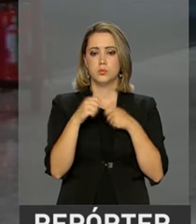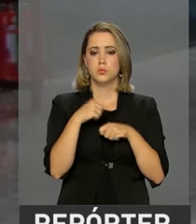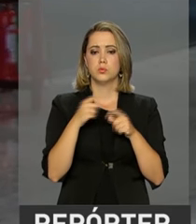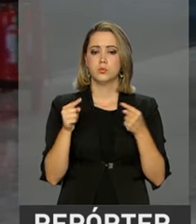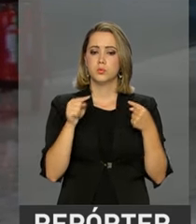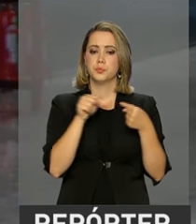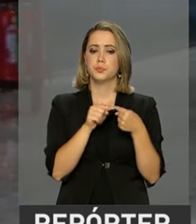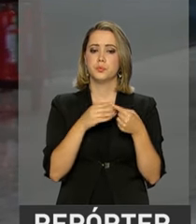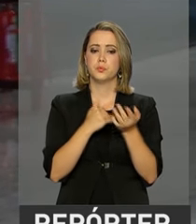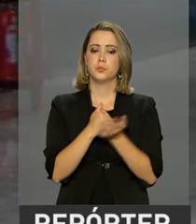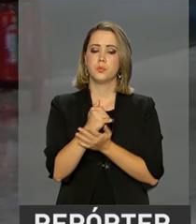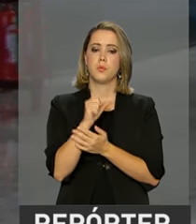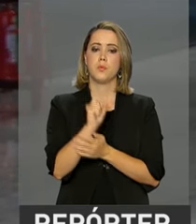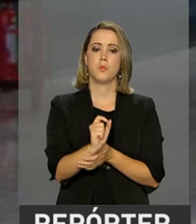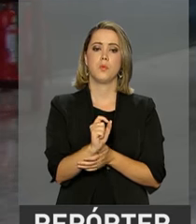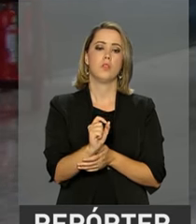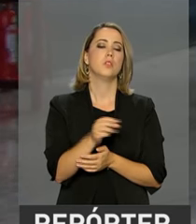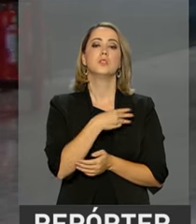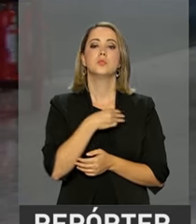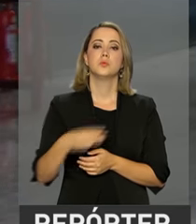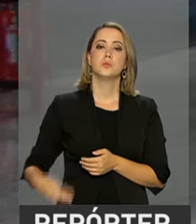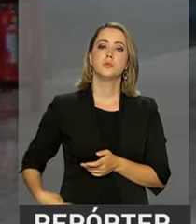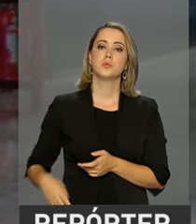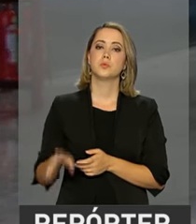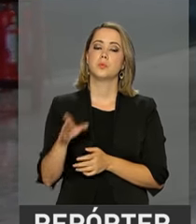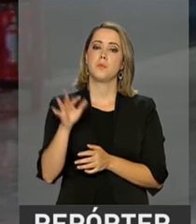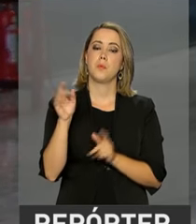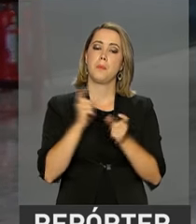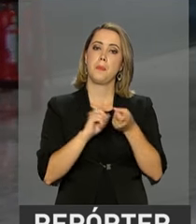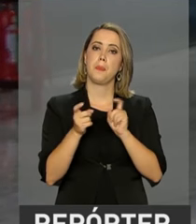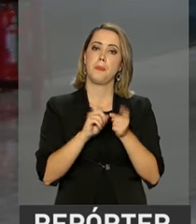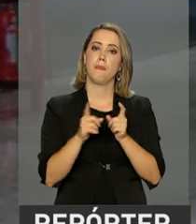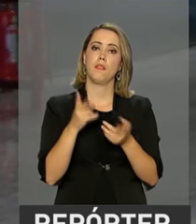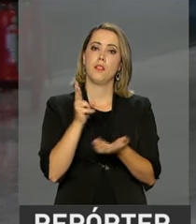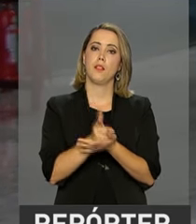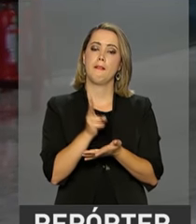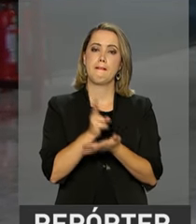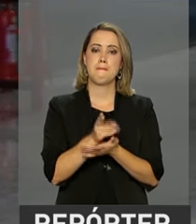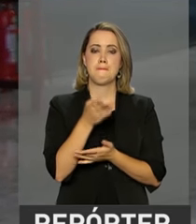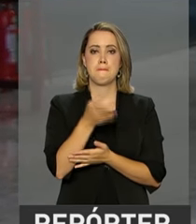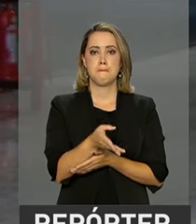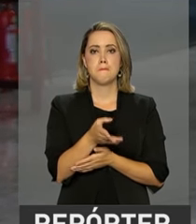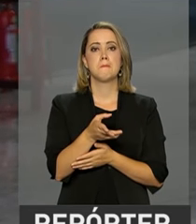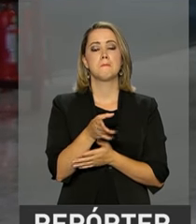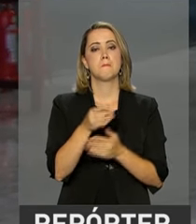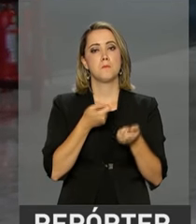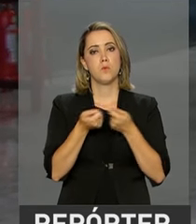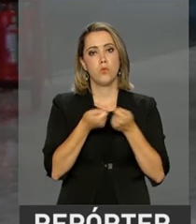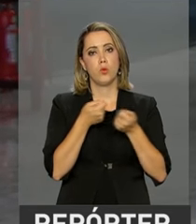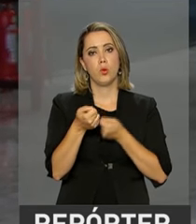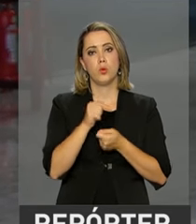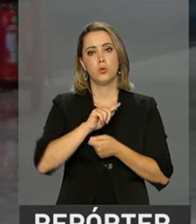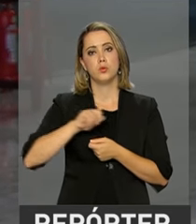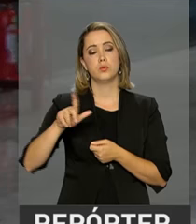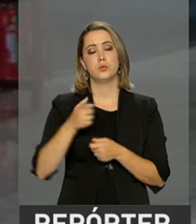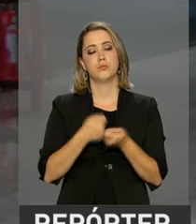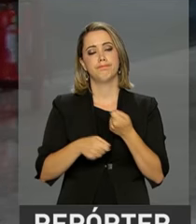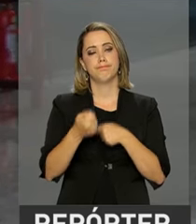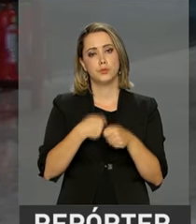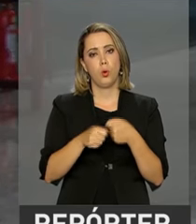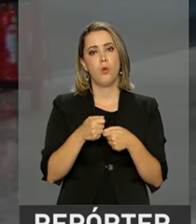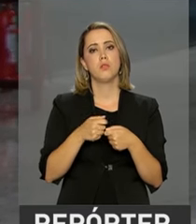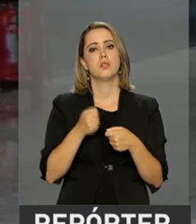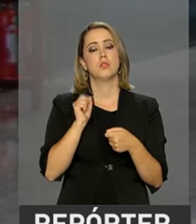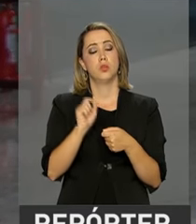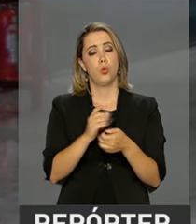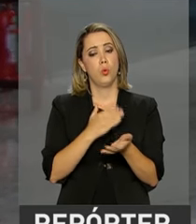projetada inicialmente, segundo o Ministério da Fazenda. Ainda assim, o ajuste estrutural das contas públicas está